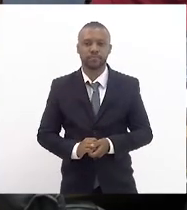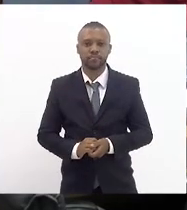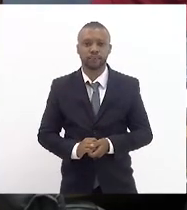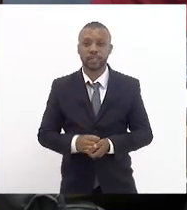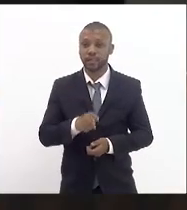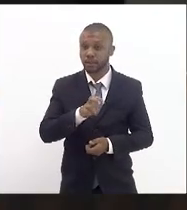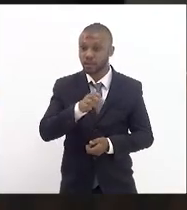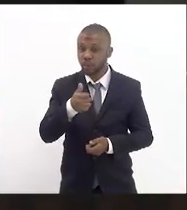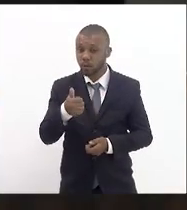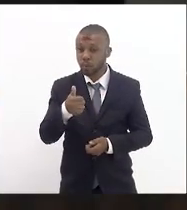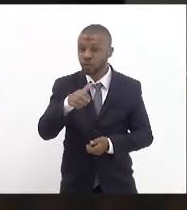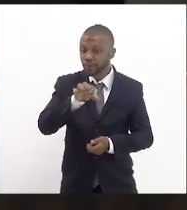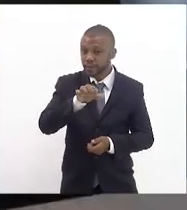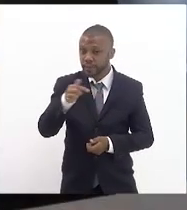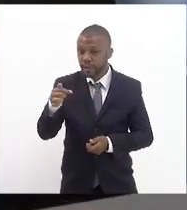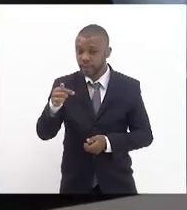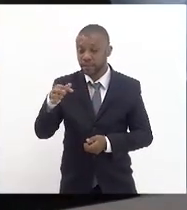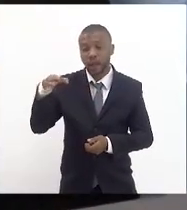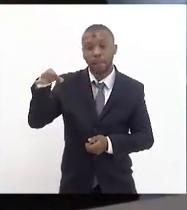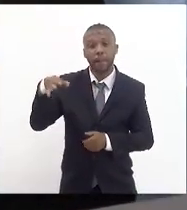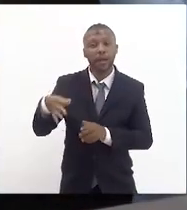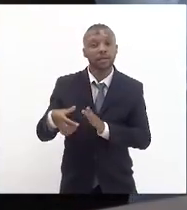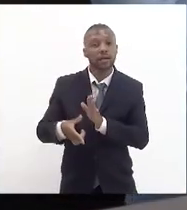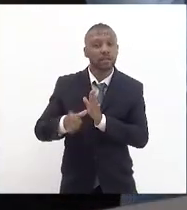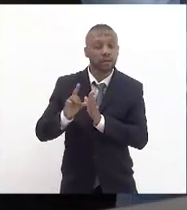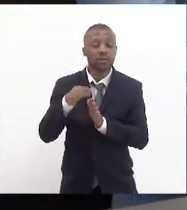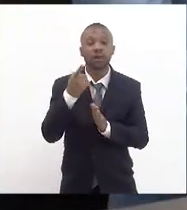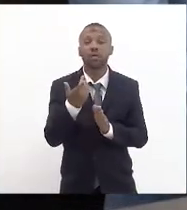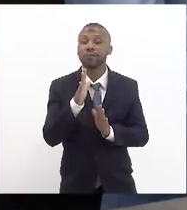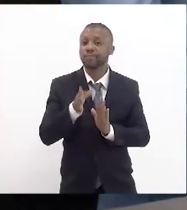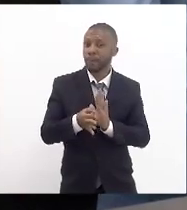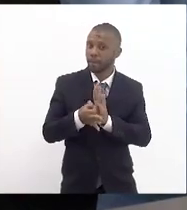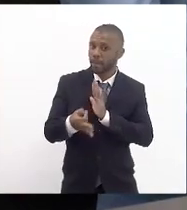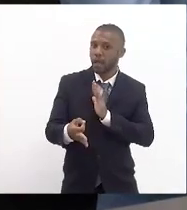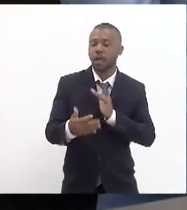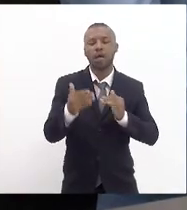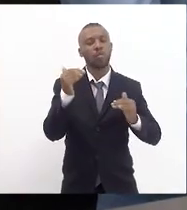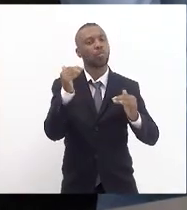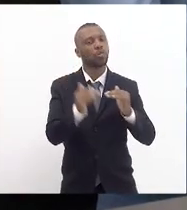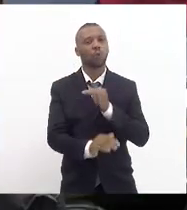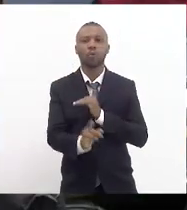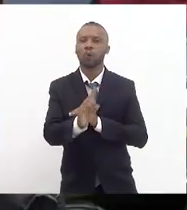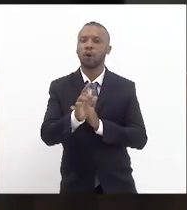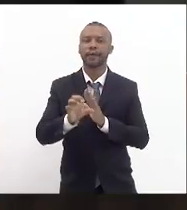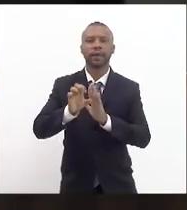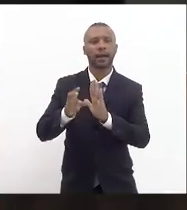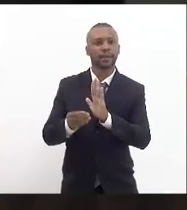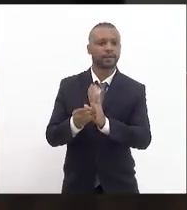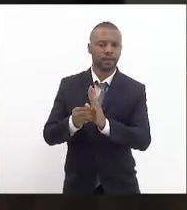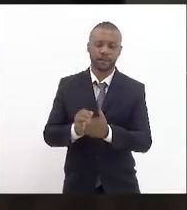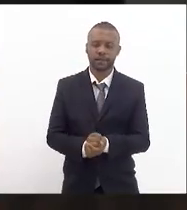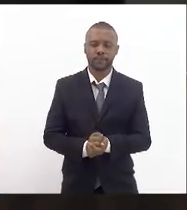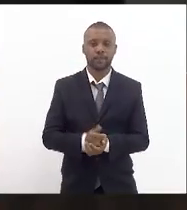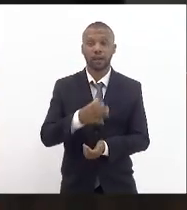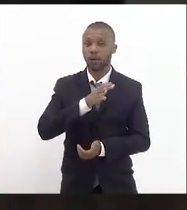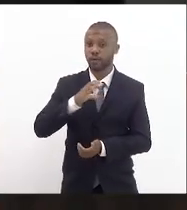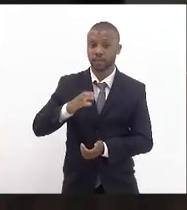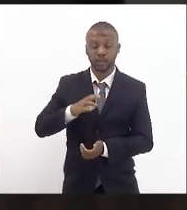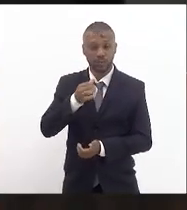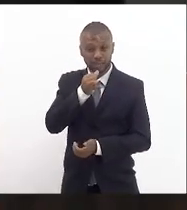5197, página anterior. Senhor presidente, o parecer é contrário às emendas. Pela Comissão de Minas e Energia,